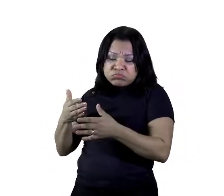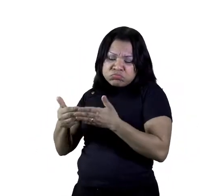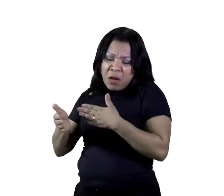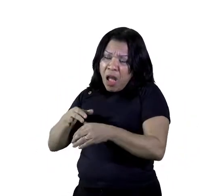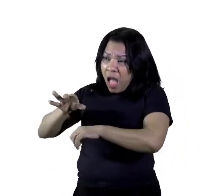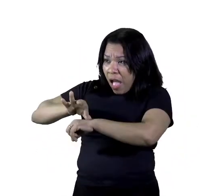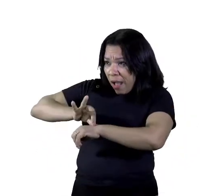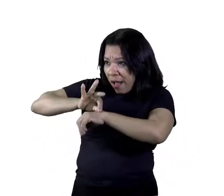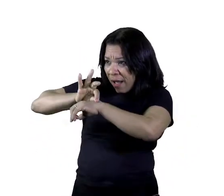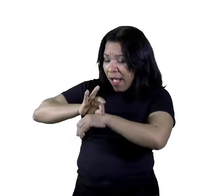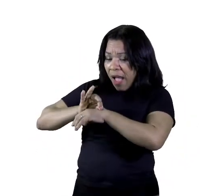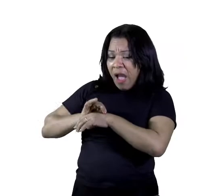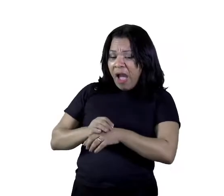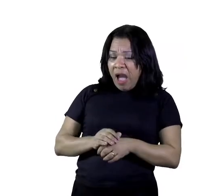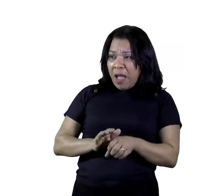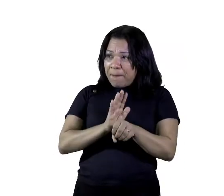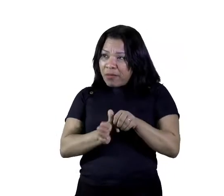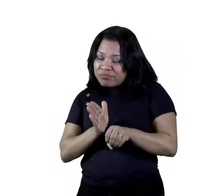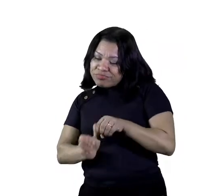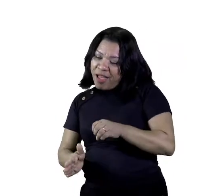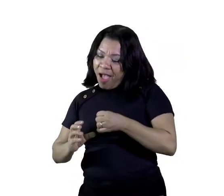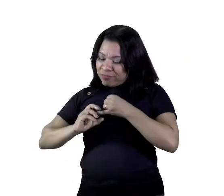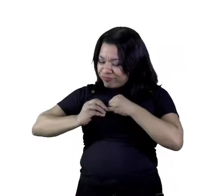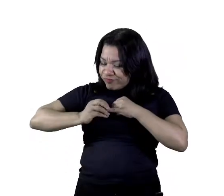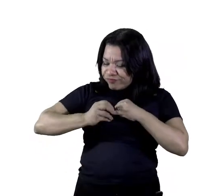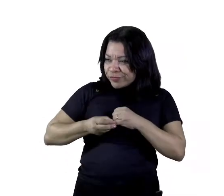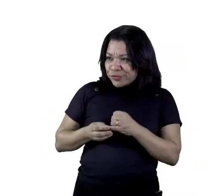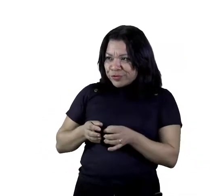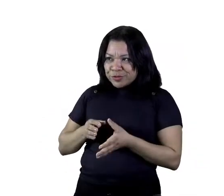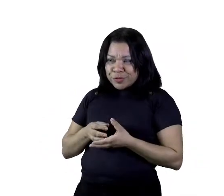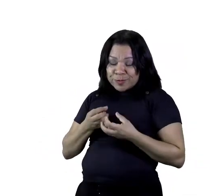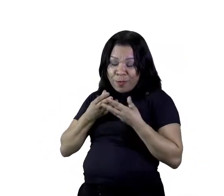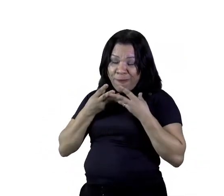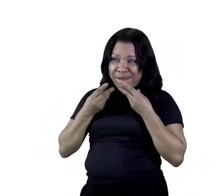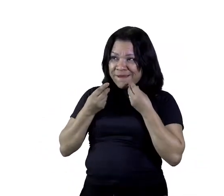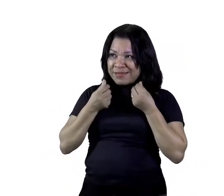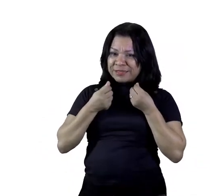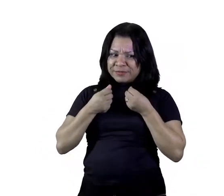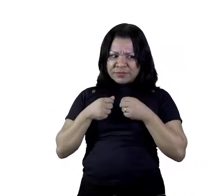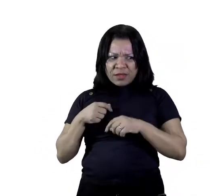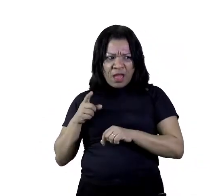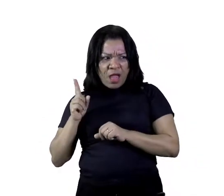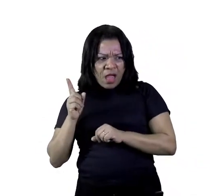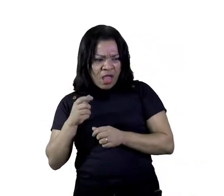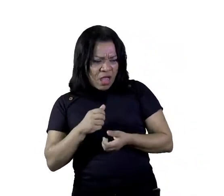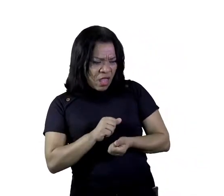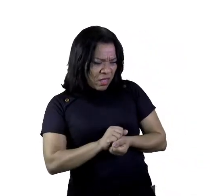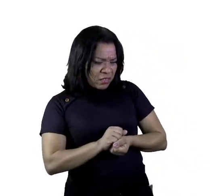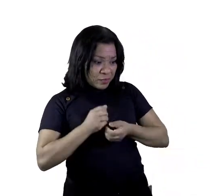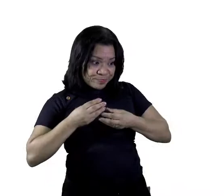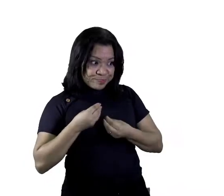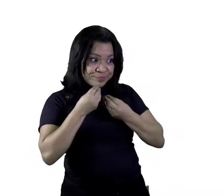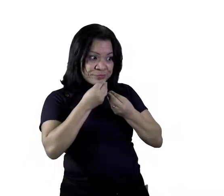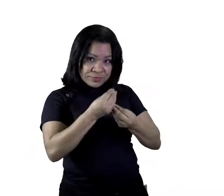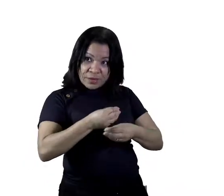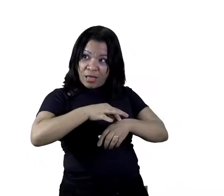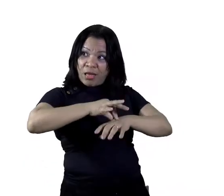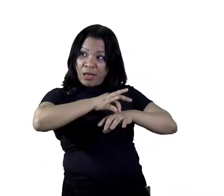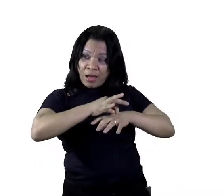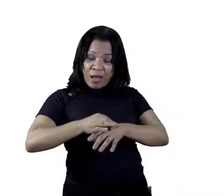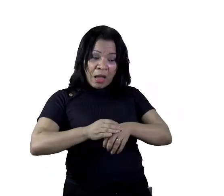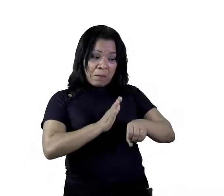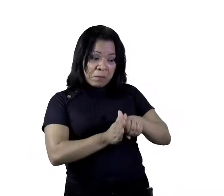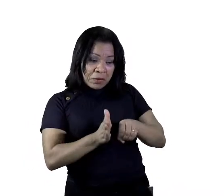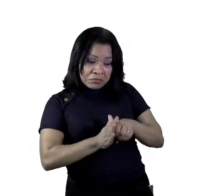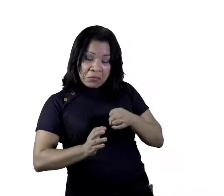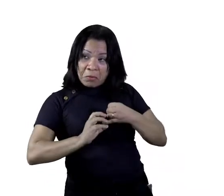batatas e feijão, Os donos da casa lhe deram carne, batatas e feijão.